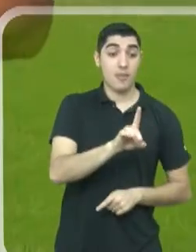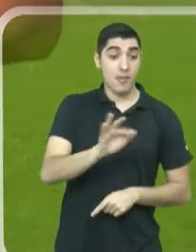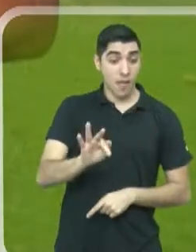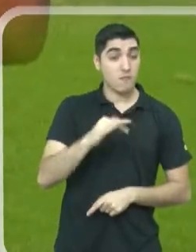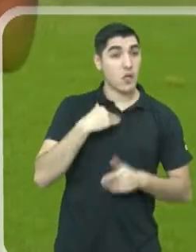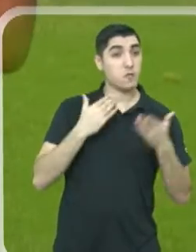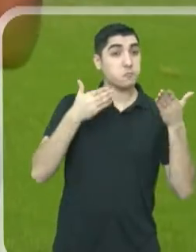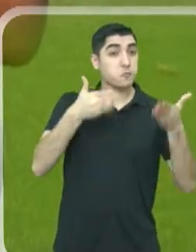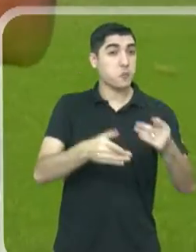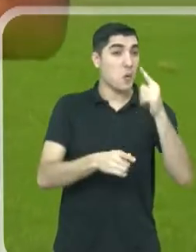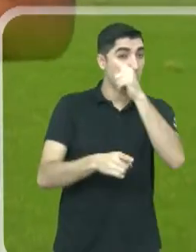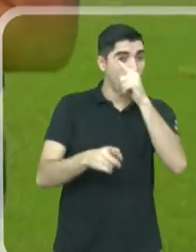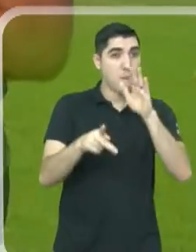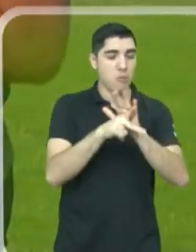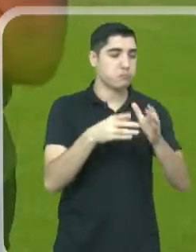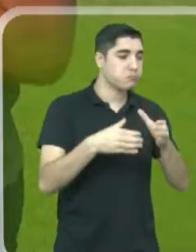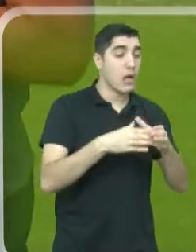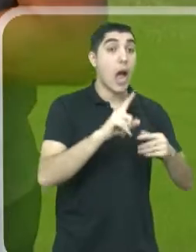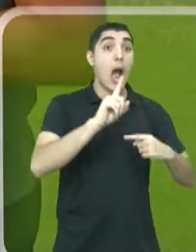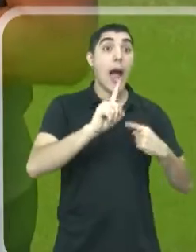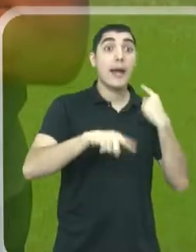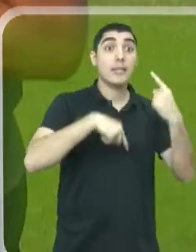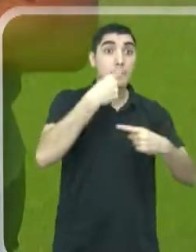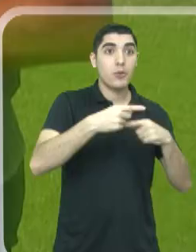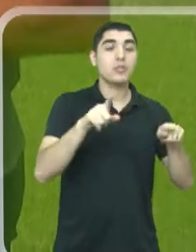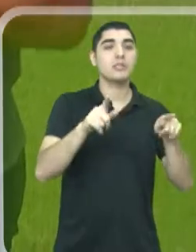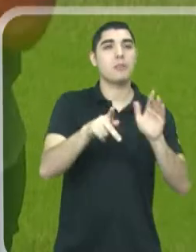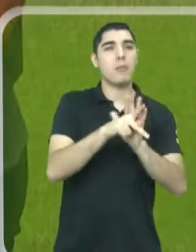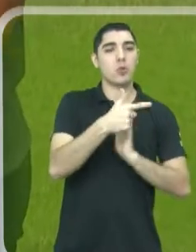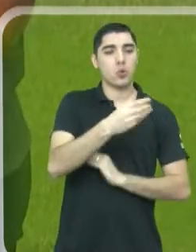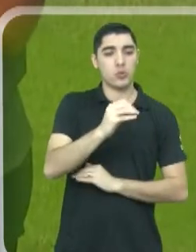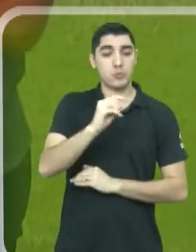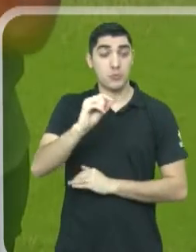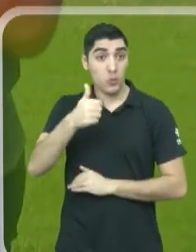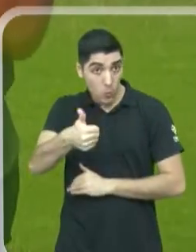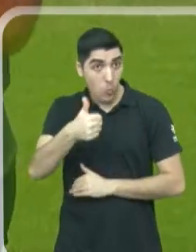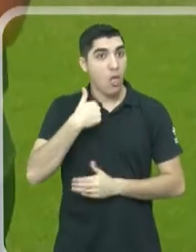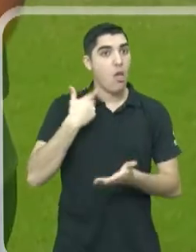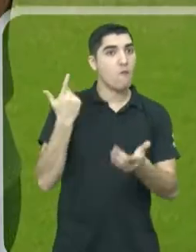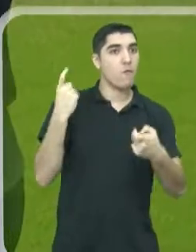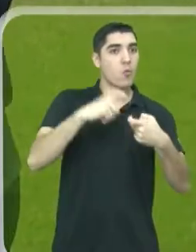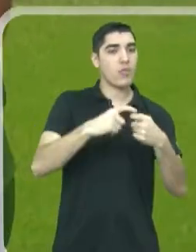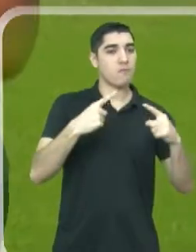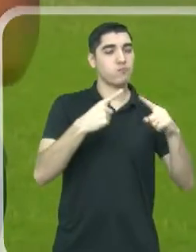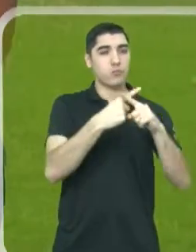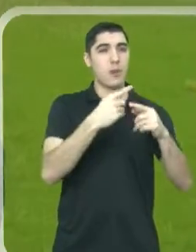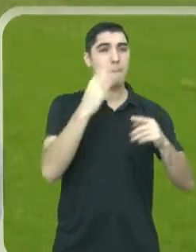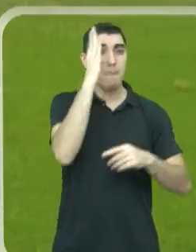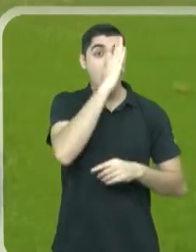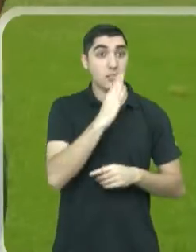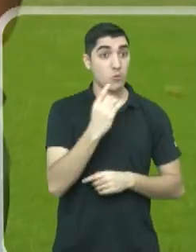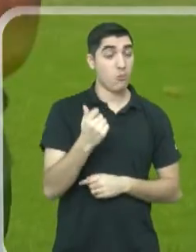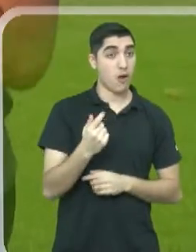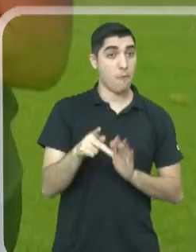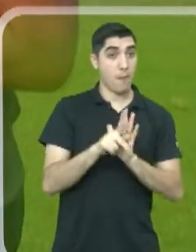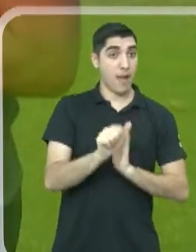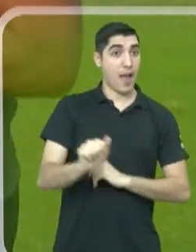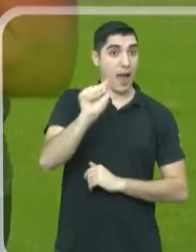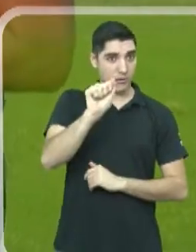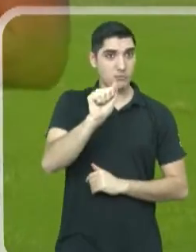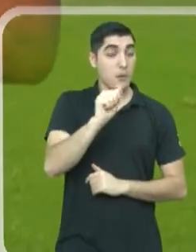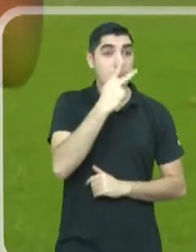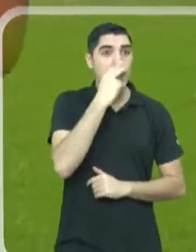no América Mineiro, na Série A do Brasileiro de 2001. Então foi uma volta rápida,